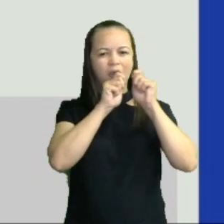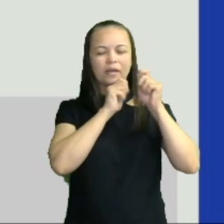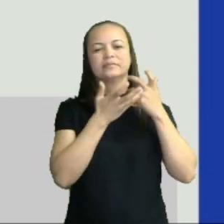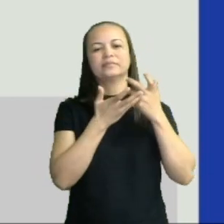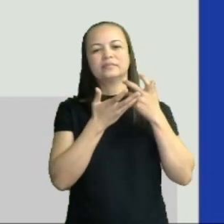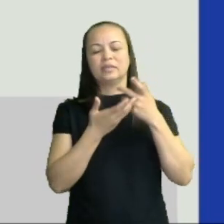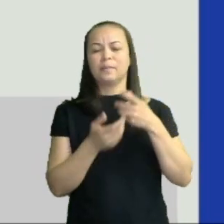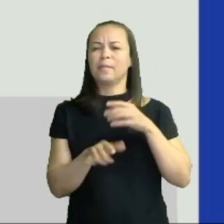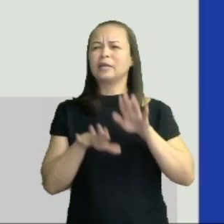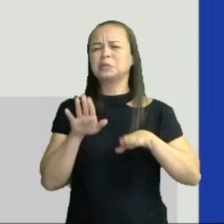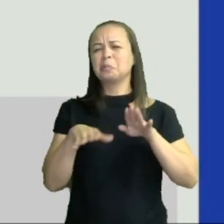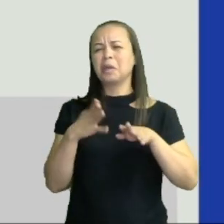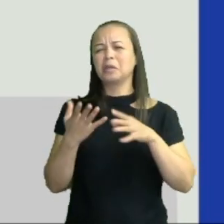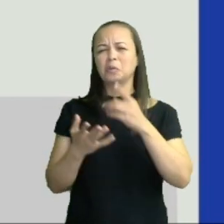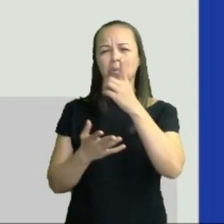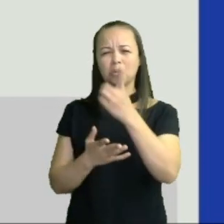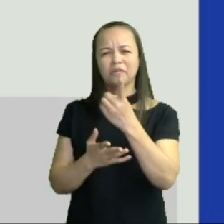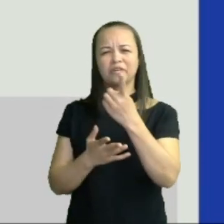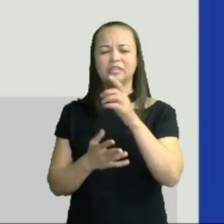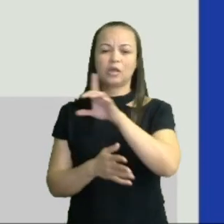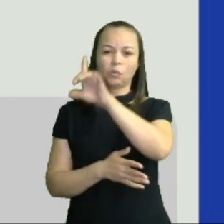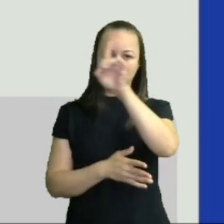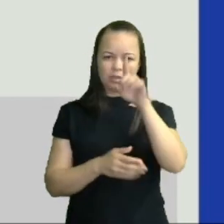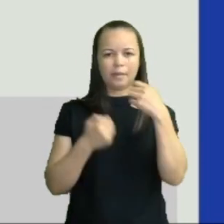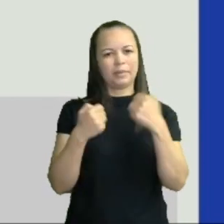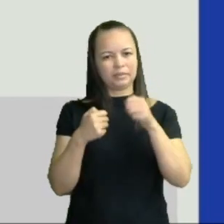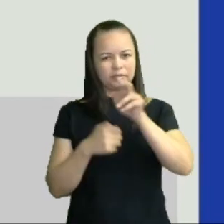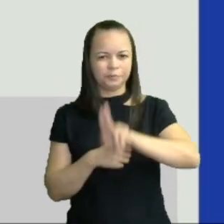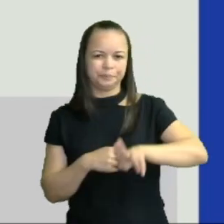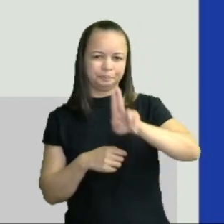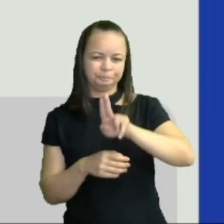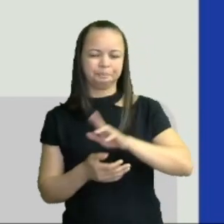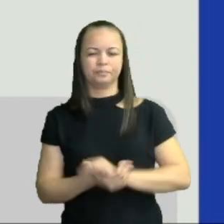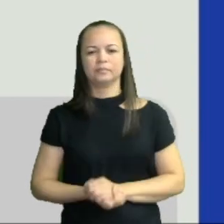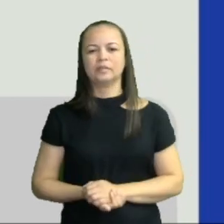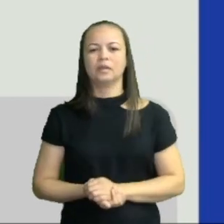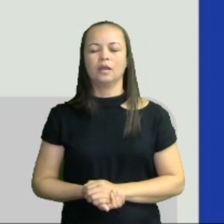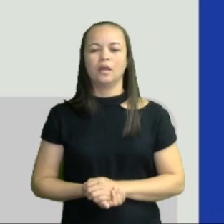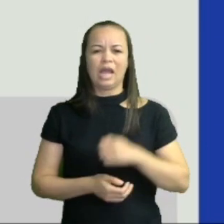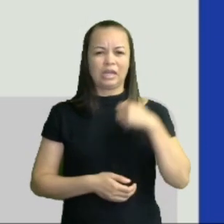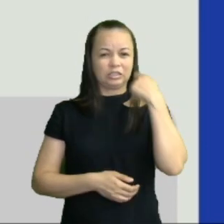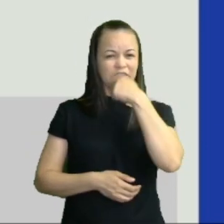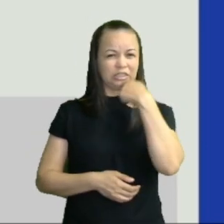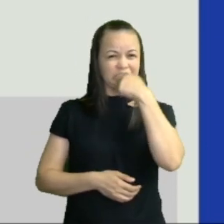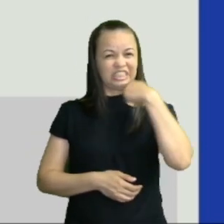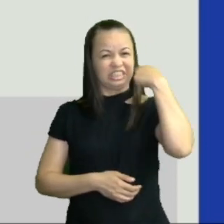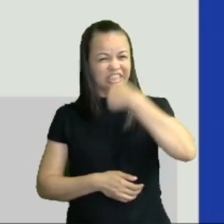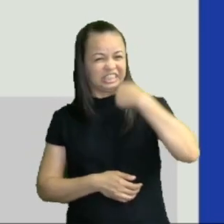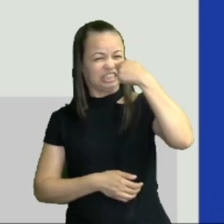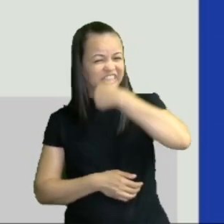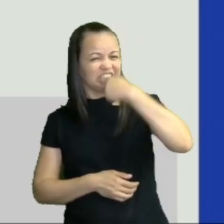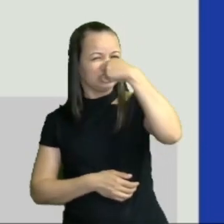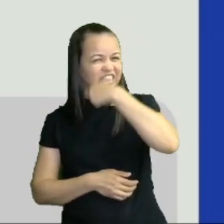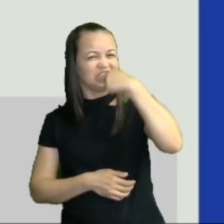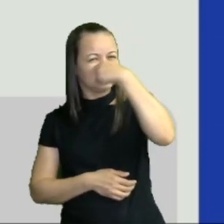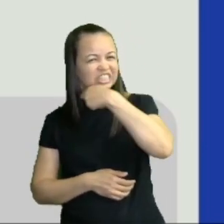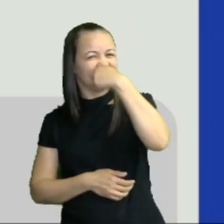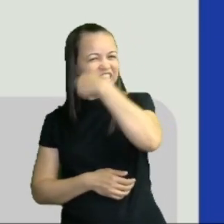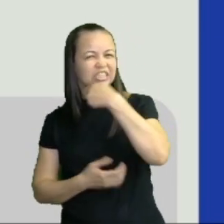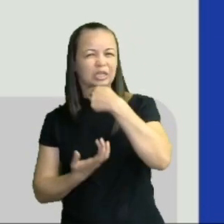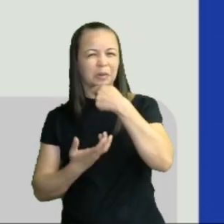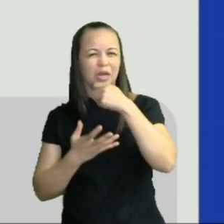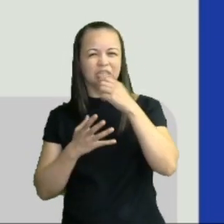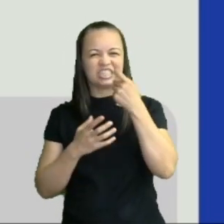uma vez ao dia você deve utilizá-lo. A escovação deve acontecer com muita força para que os dentes